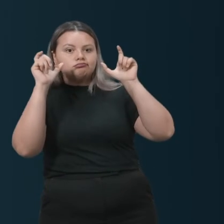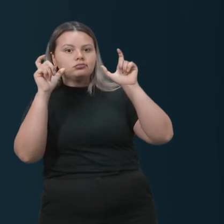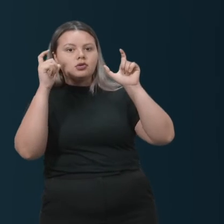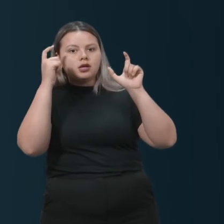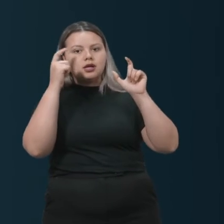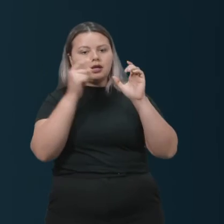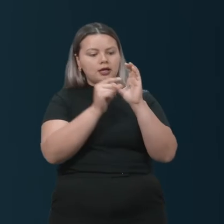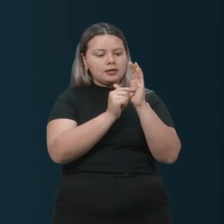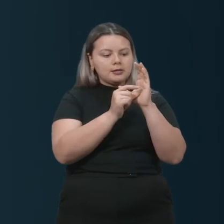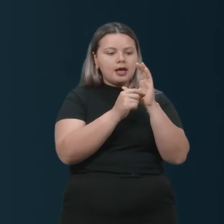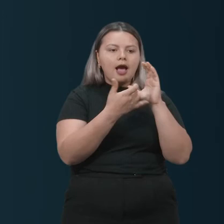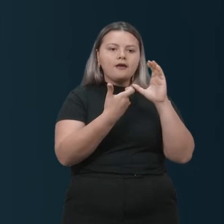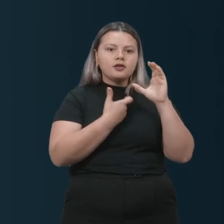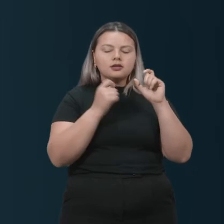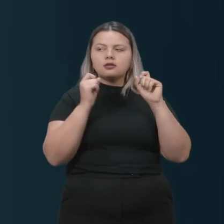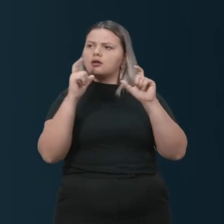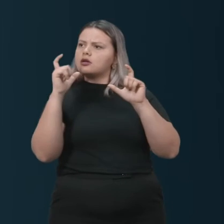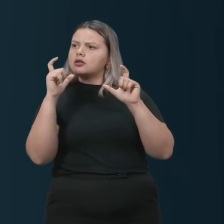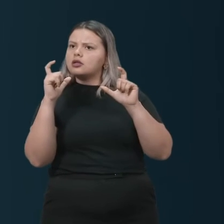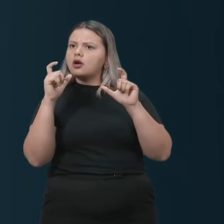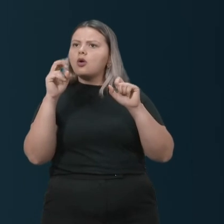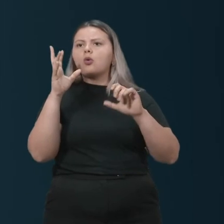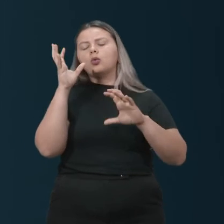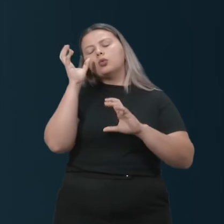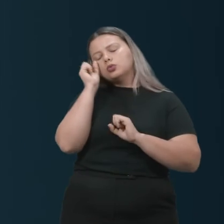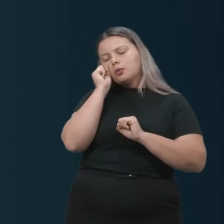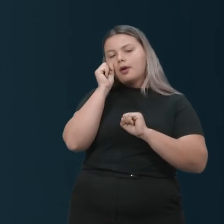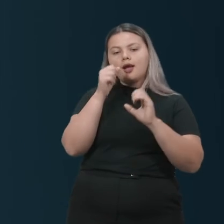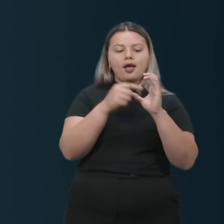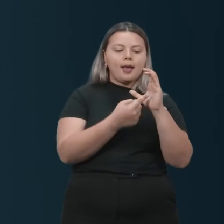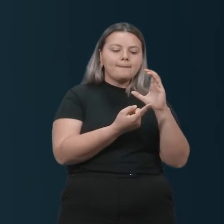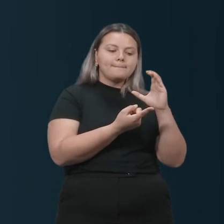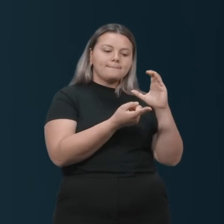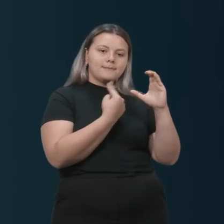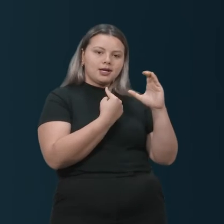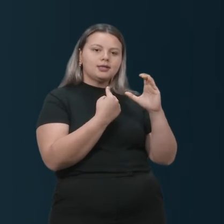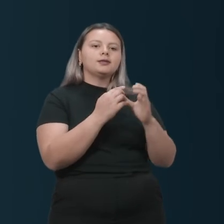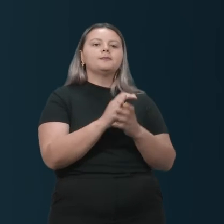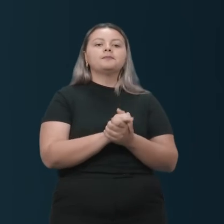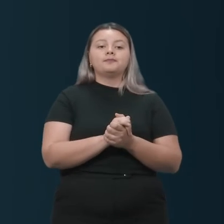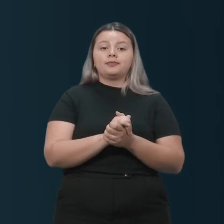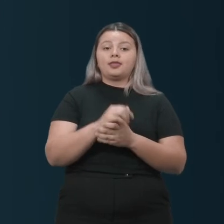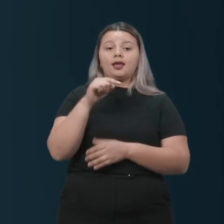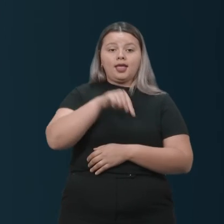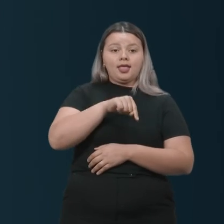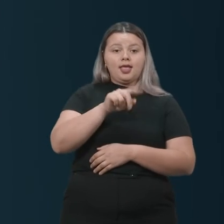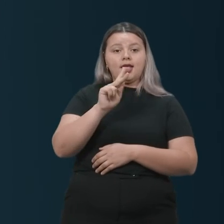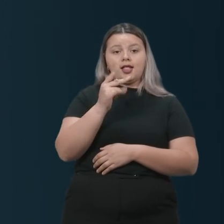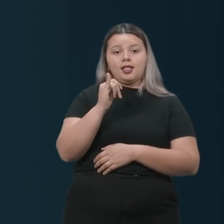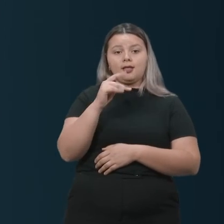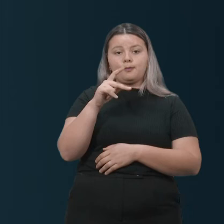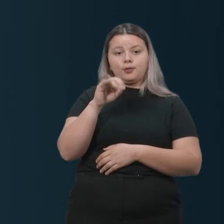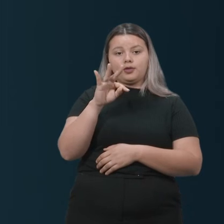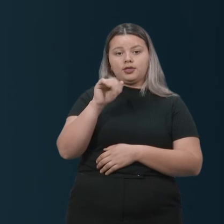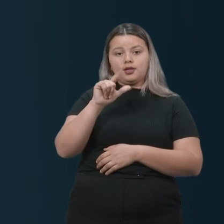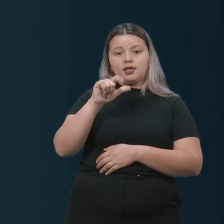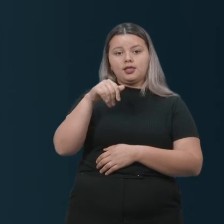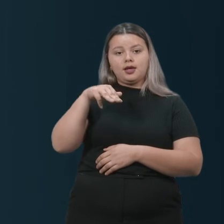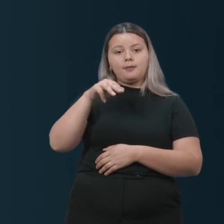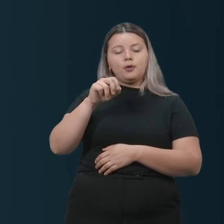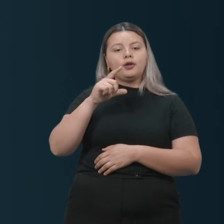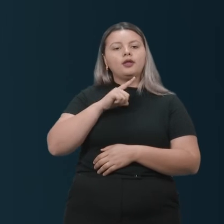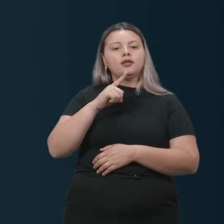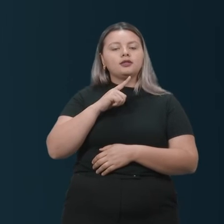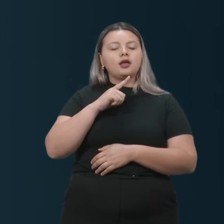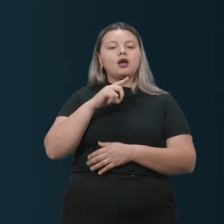momentos específicos para a gente estar acordado ou dormindo. É o hipotálamo que define comportamentos